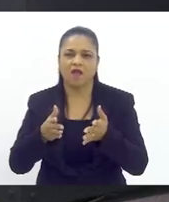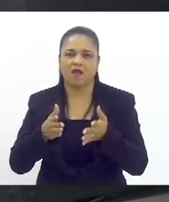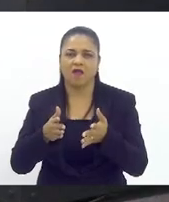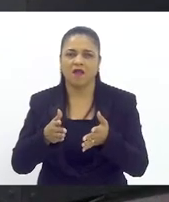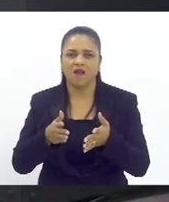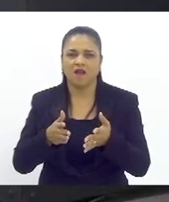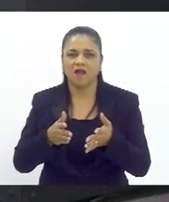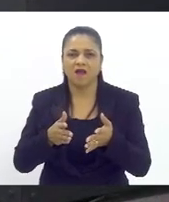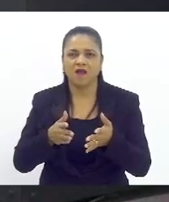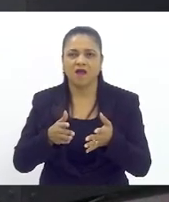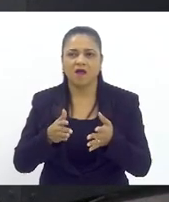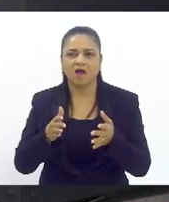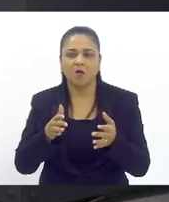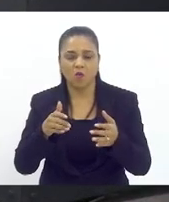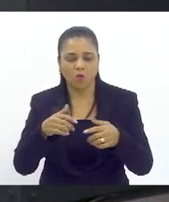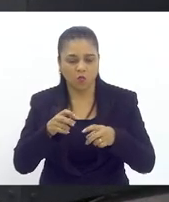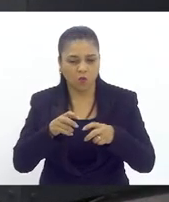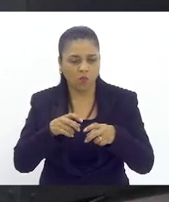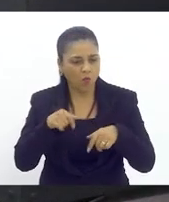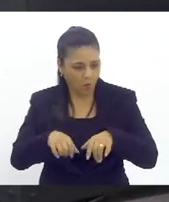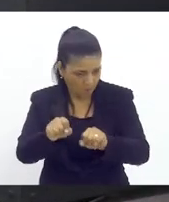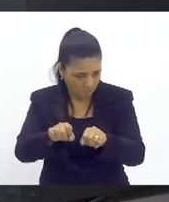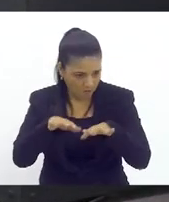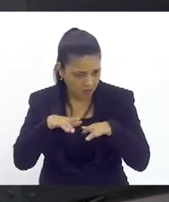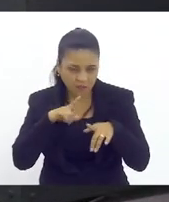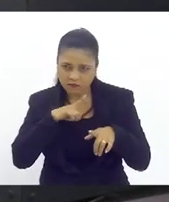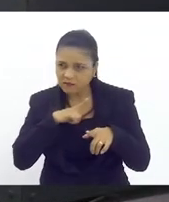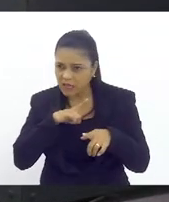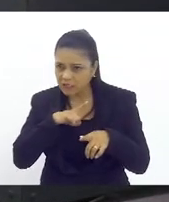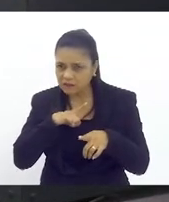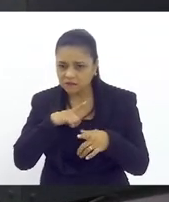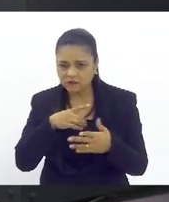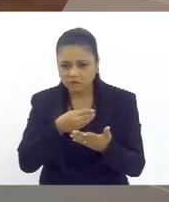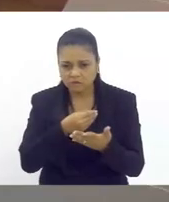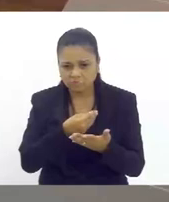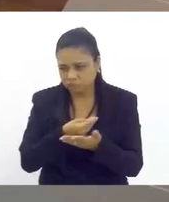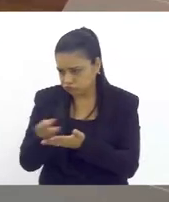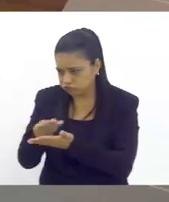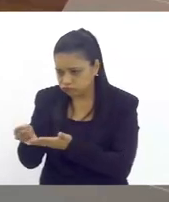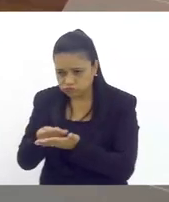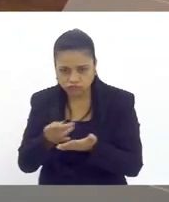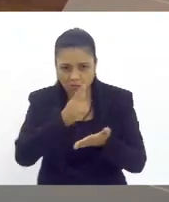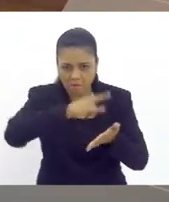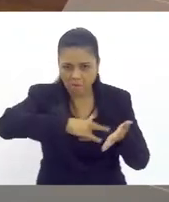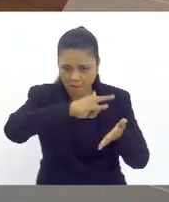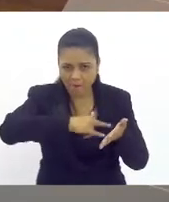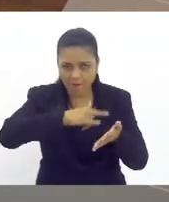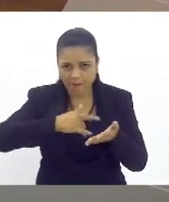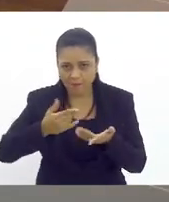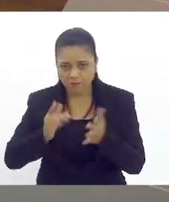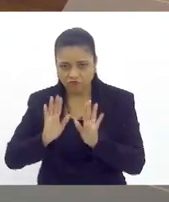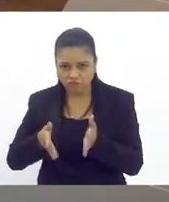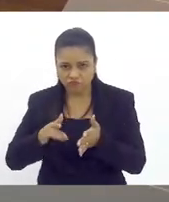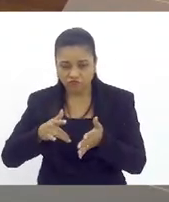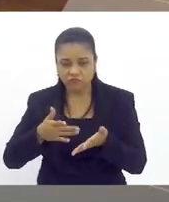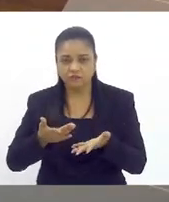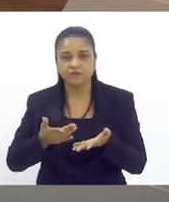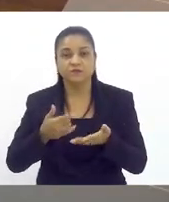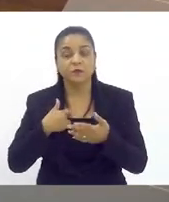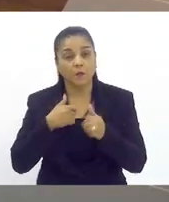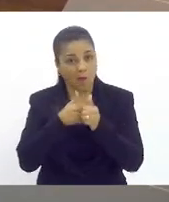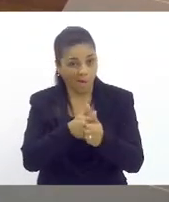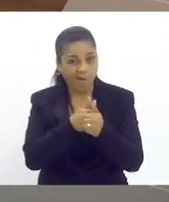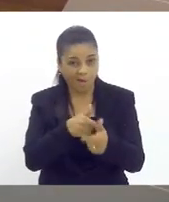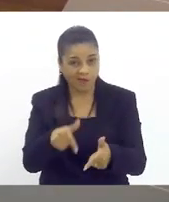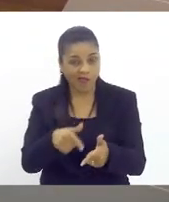o pessoal daqui do plenário tem também todos vocês têm essa folha de papel aqui então isso na verdade